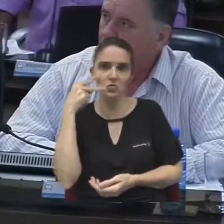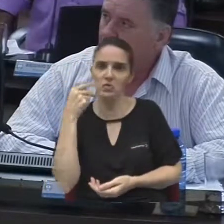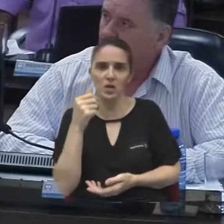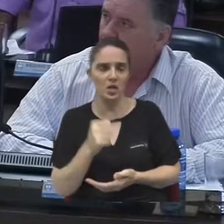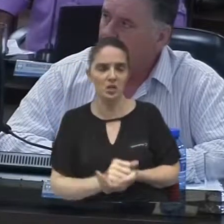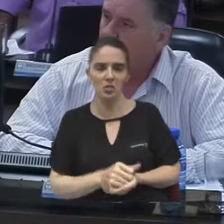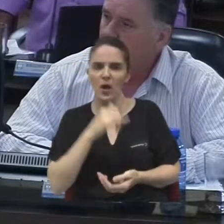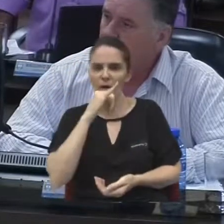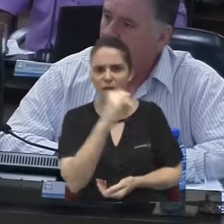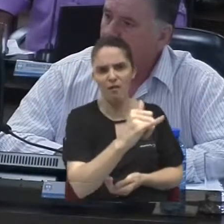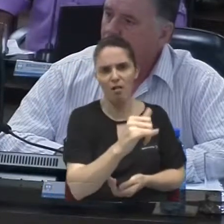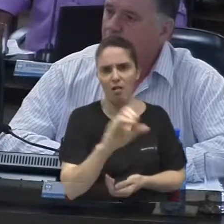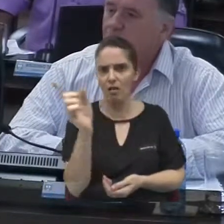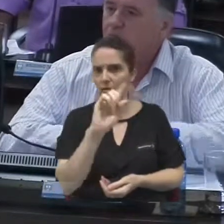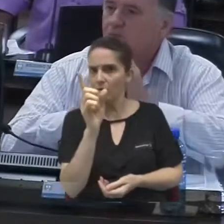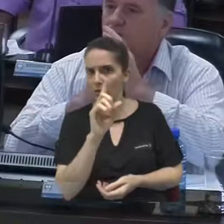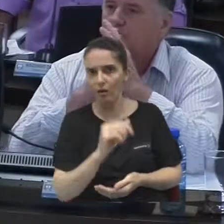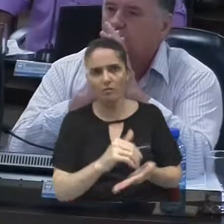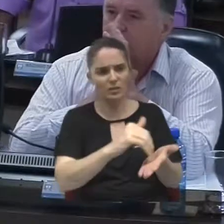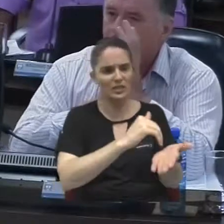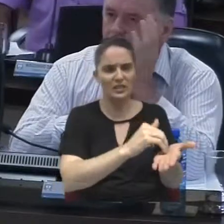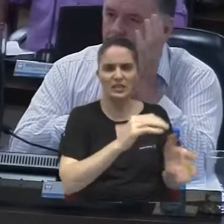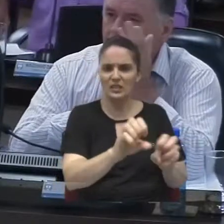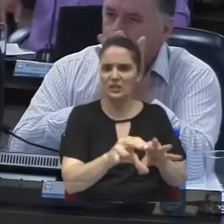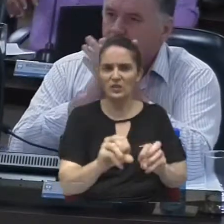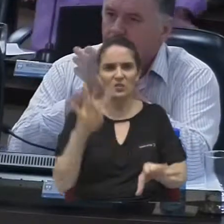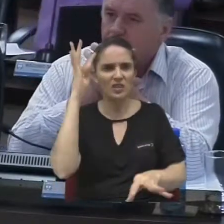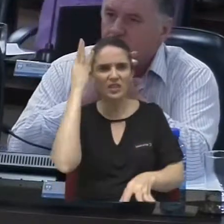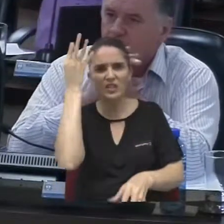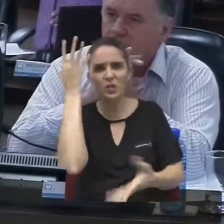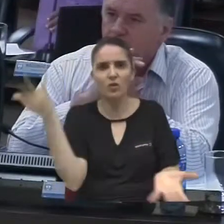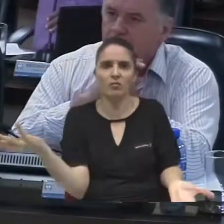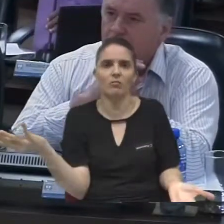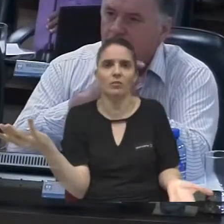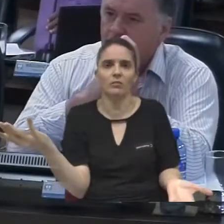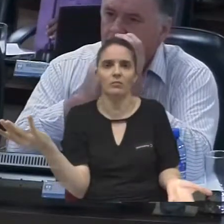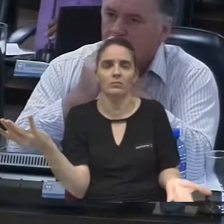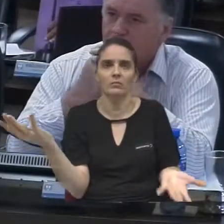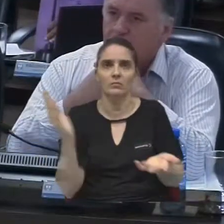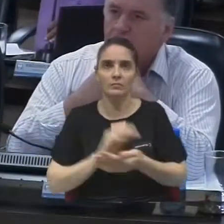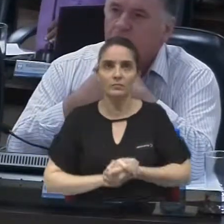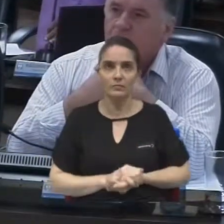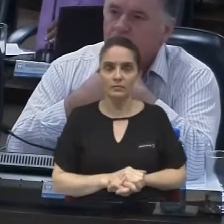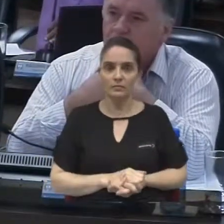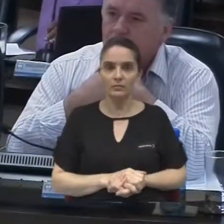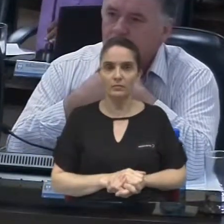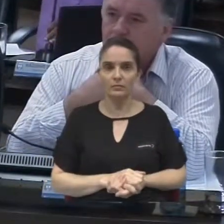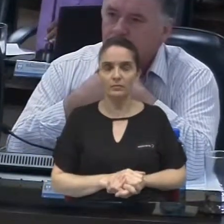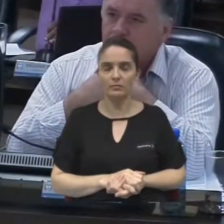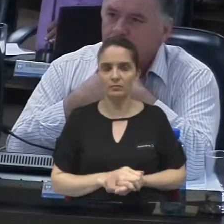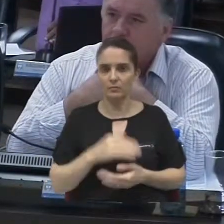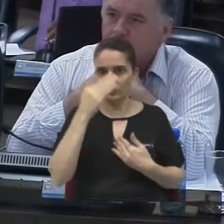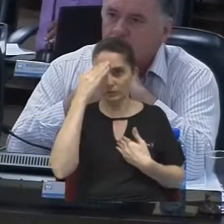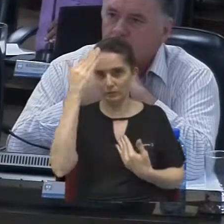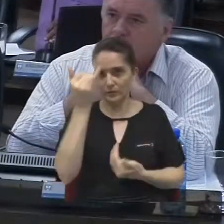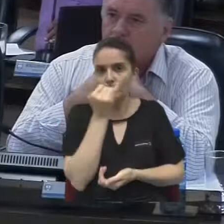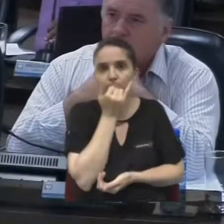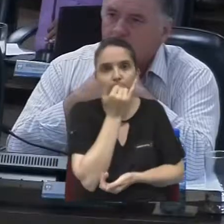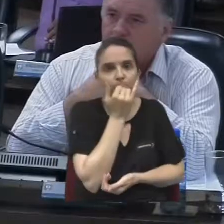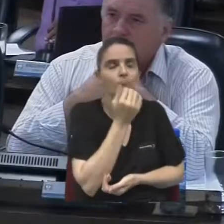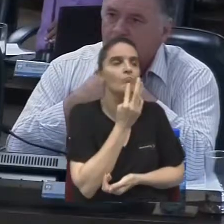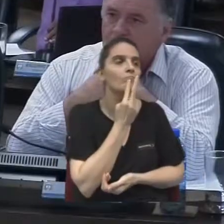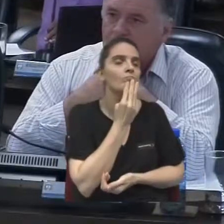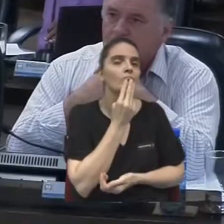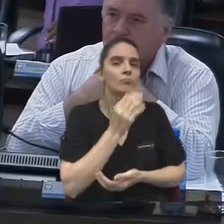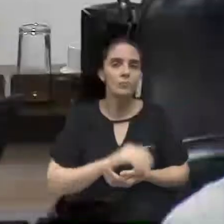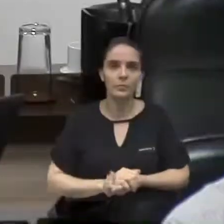não consigo me conformar do secretário de Educação não ter resolvido, dado uma solução, mandado uma minuta para essa casa. Obrigada e desculpa usar o seu tempo.